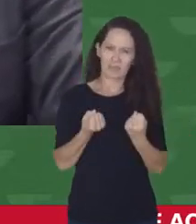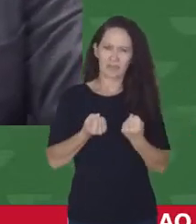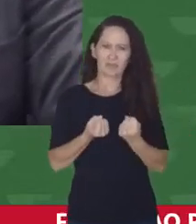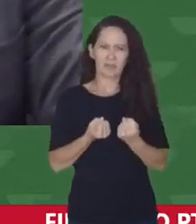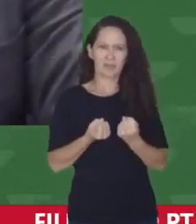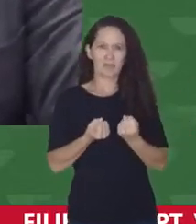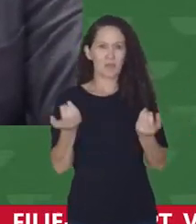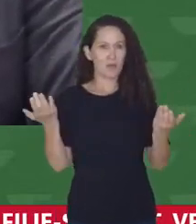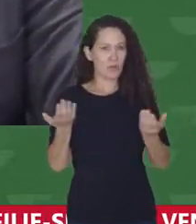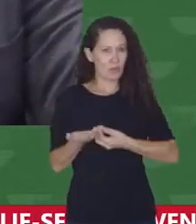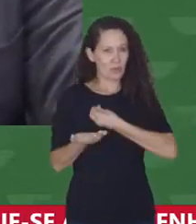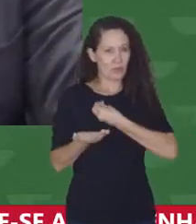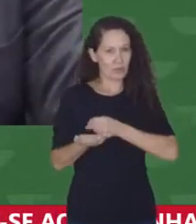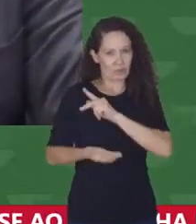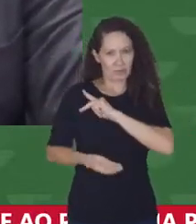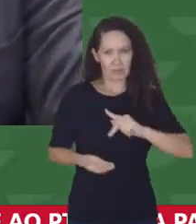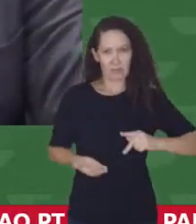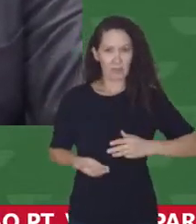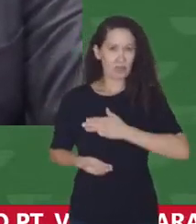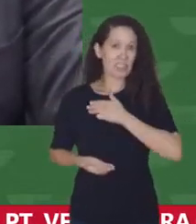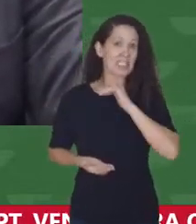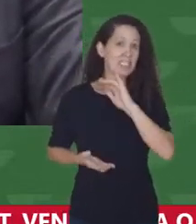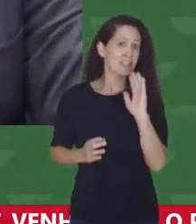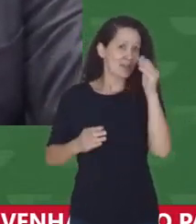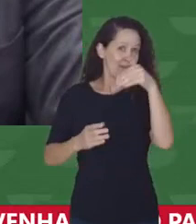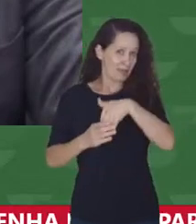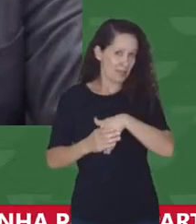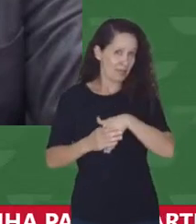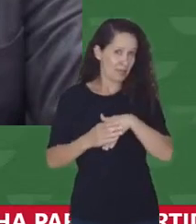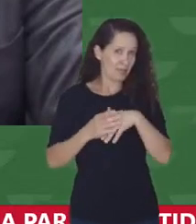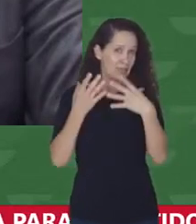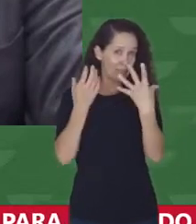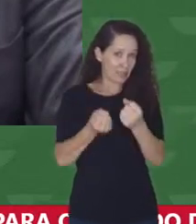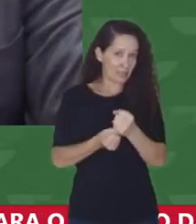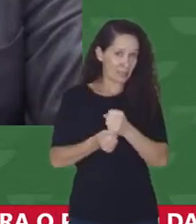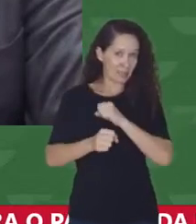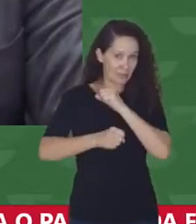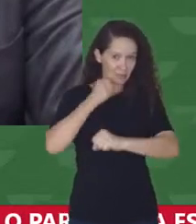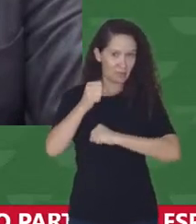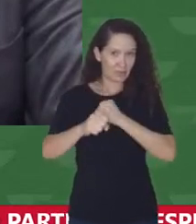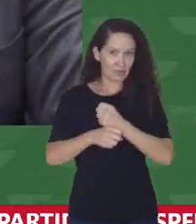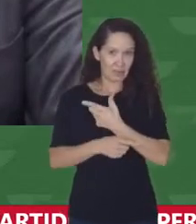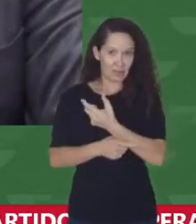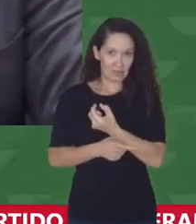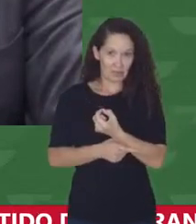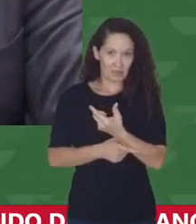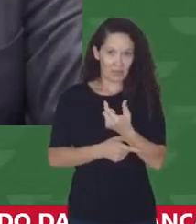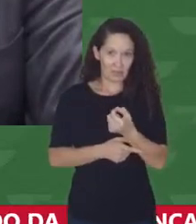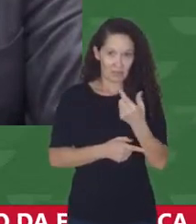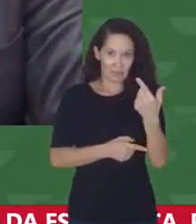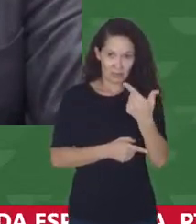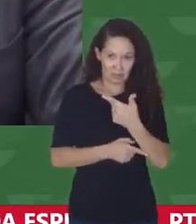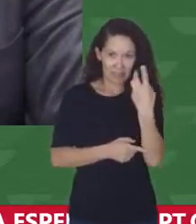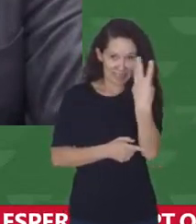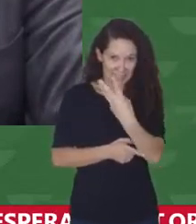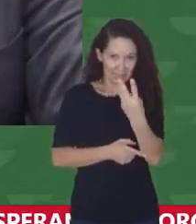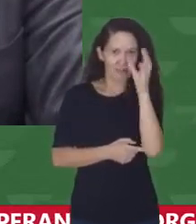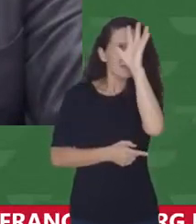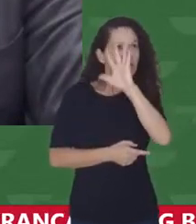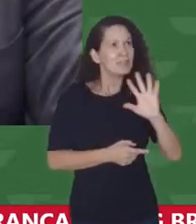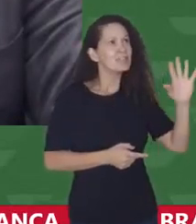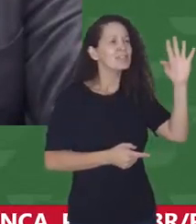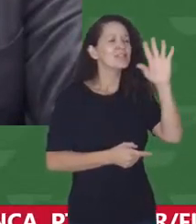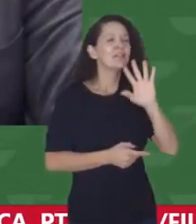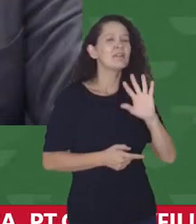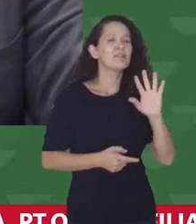na situação do presidente Lula ser eleito e assumir em 2023? Bom, um cenário